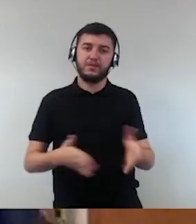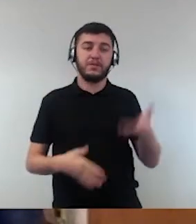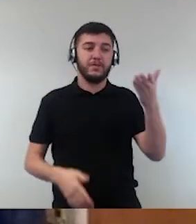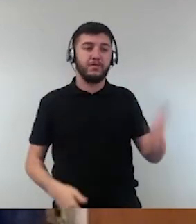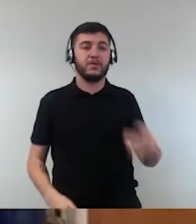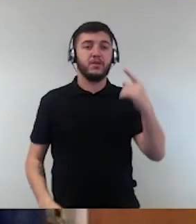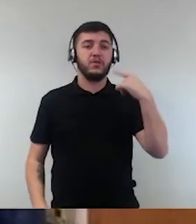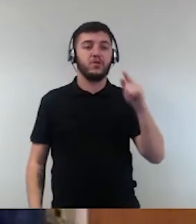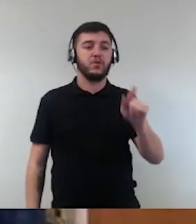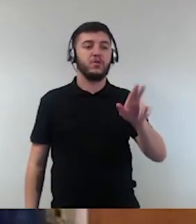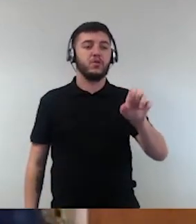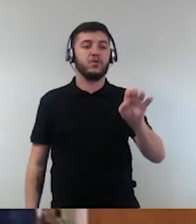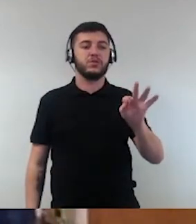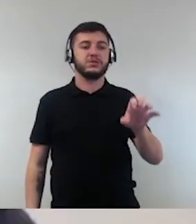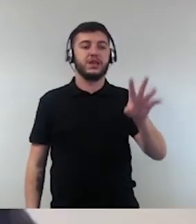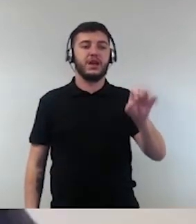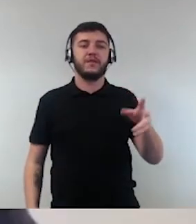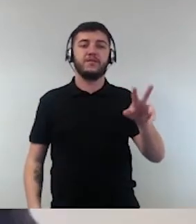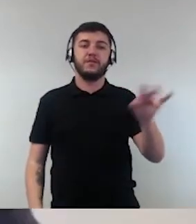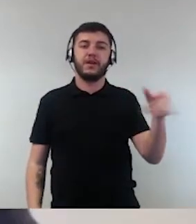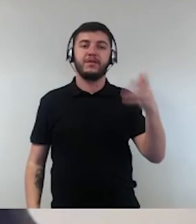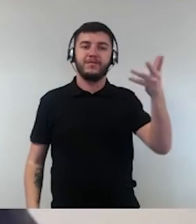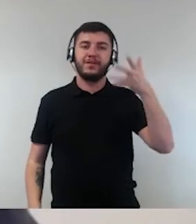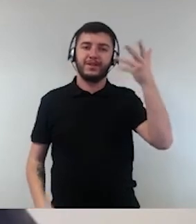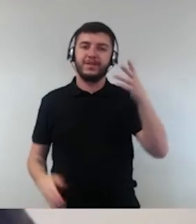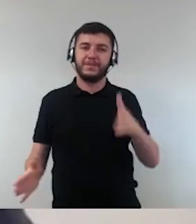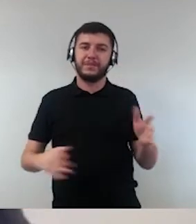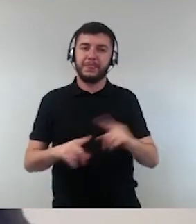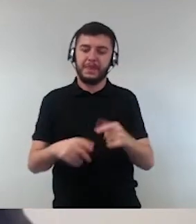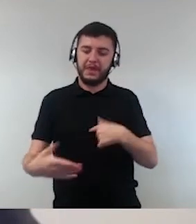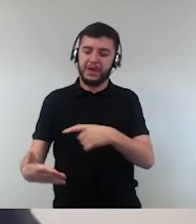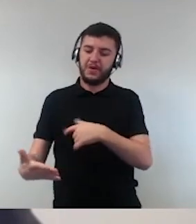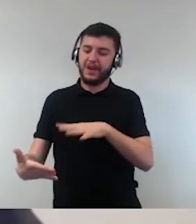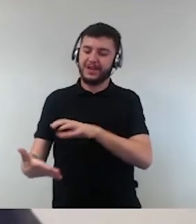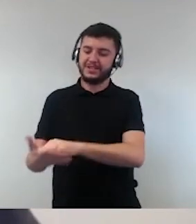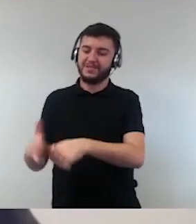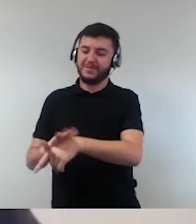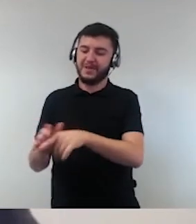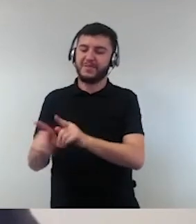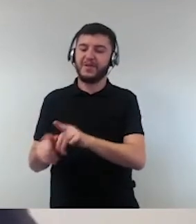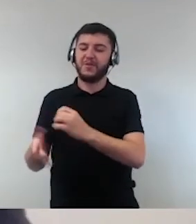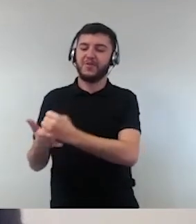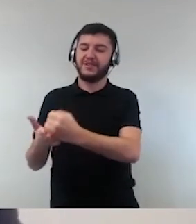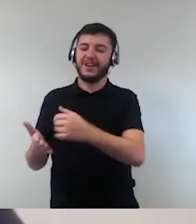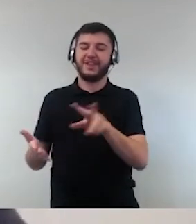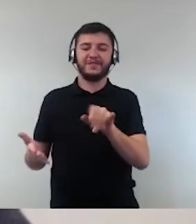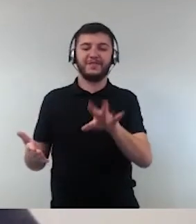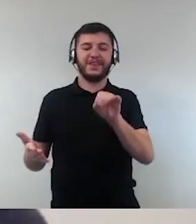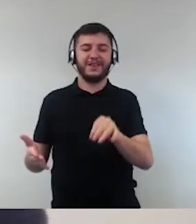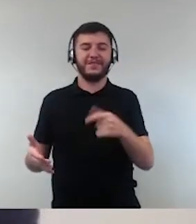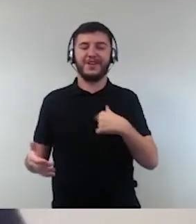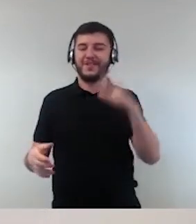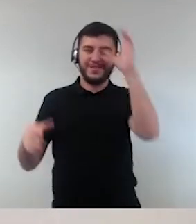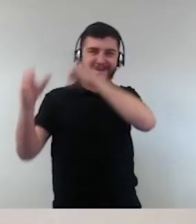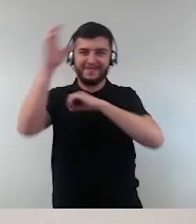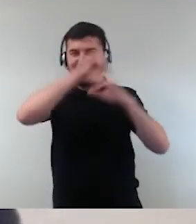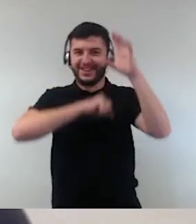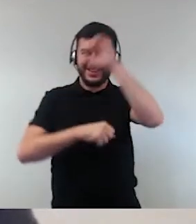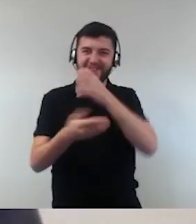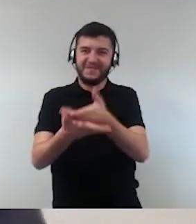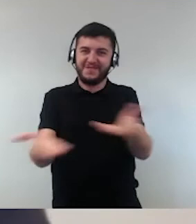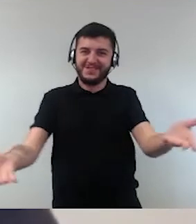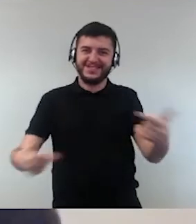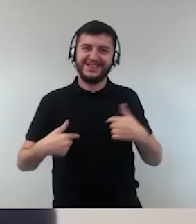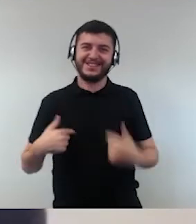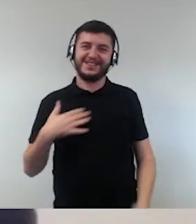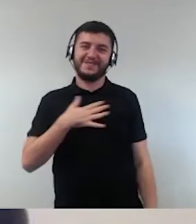pergunta. Doutora Priscila, já estou até anotando aqui, contratos vivos. Eu disse, eu adoro aprender com vocês. Bom, Marcelo, você tocou num